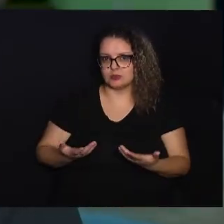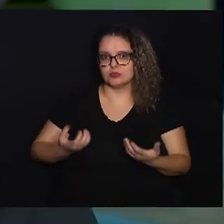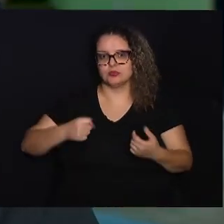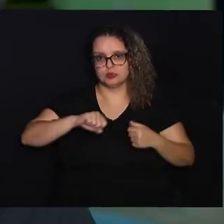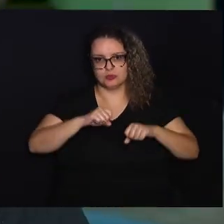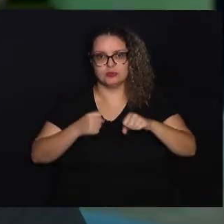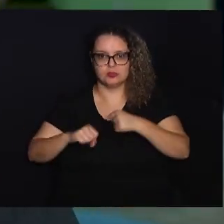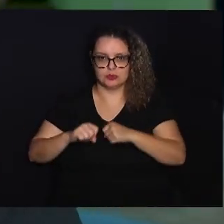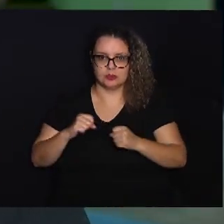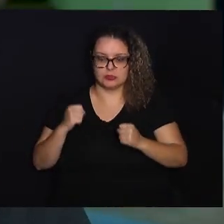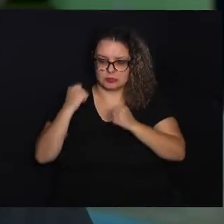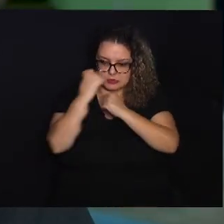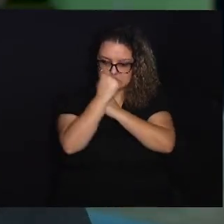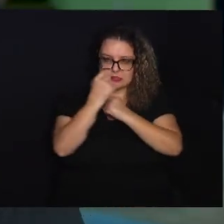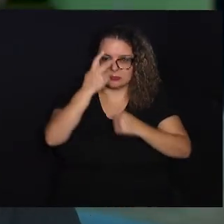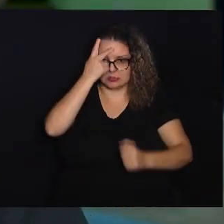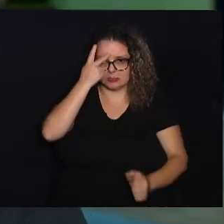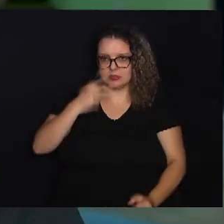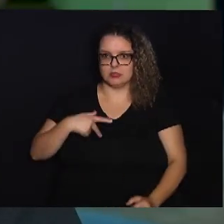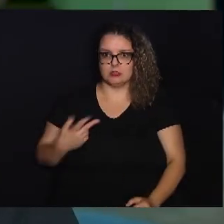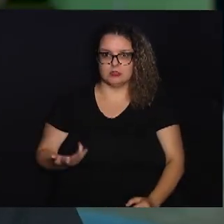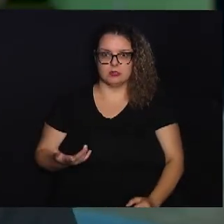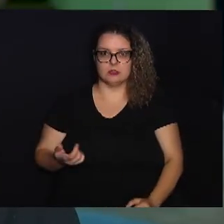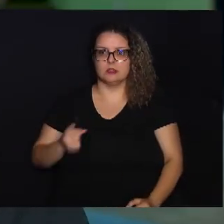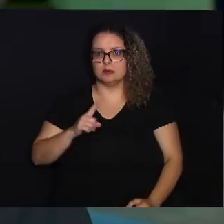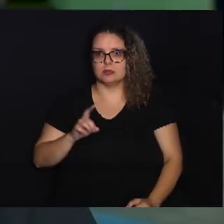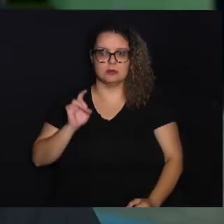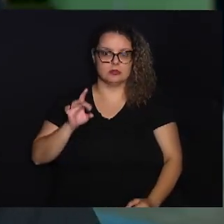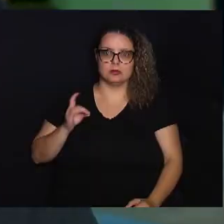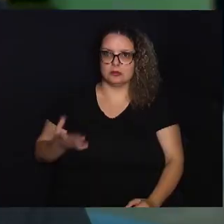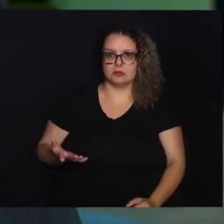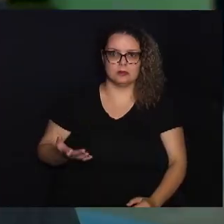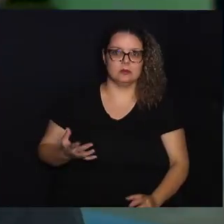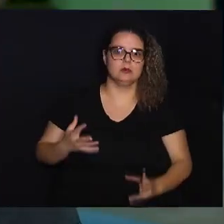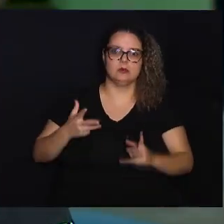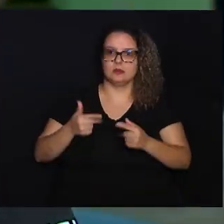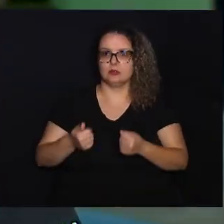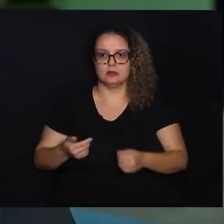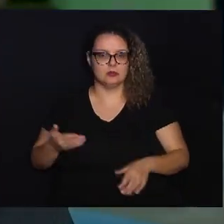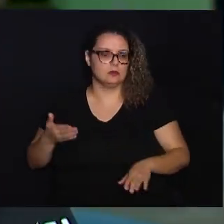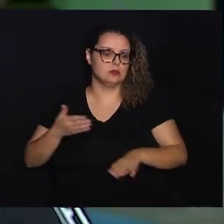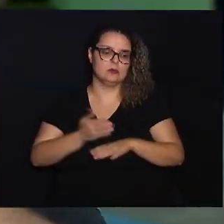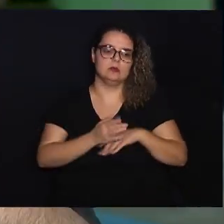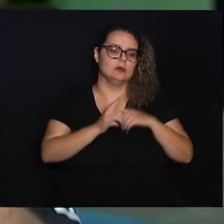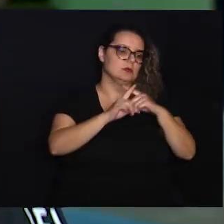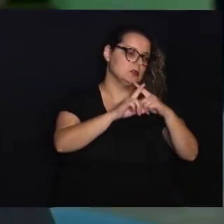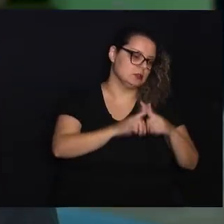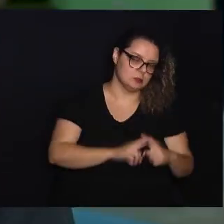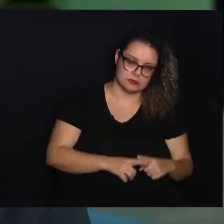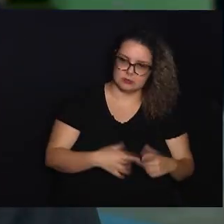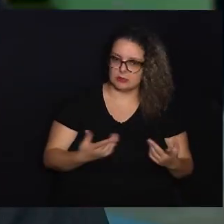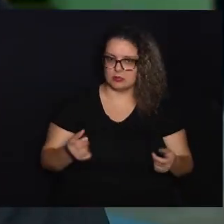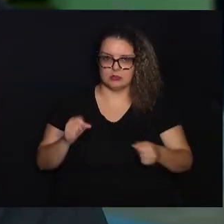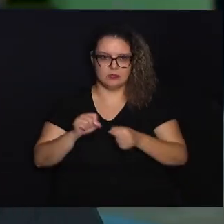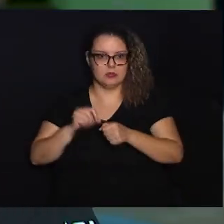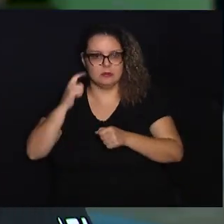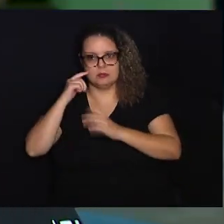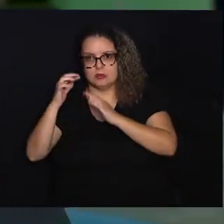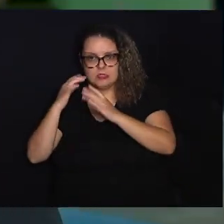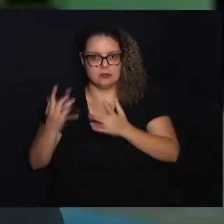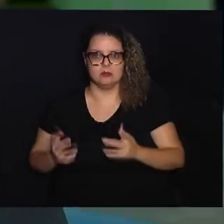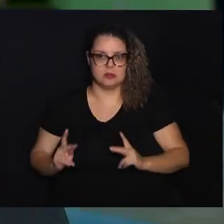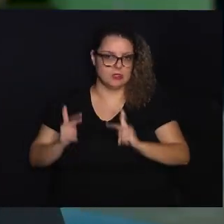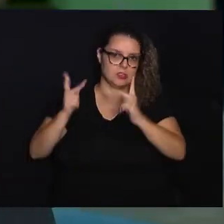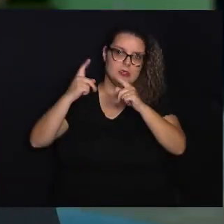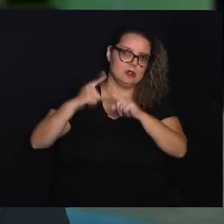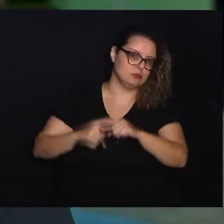sua capacidade de lutar mesmo, de se defender, tá? Não necessariamente todo mundo faz para entrar numa competição,